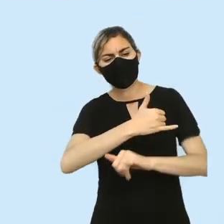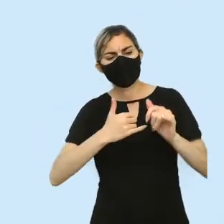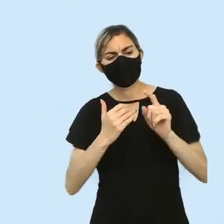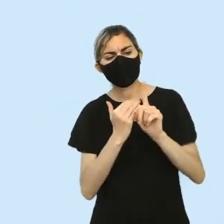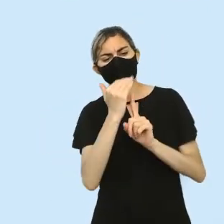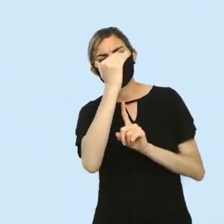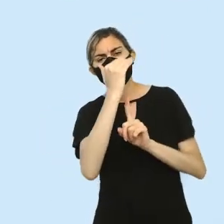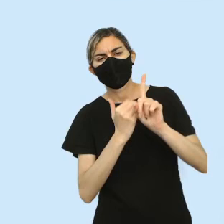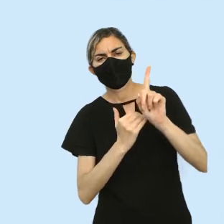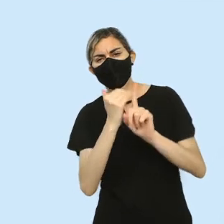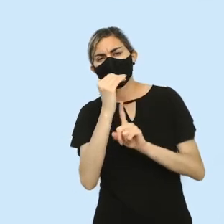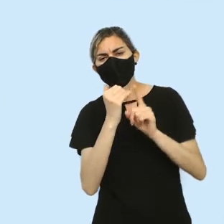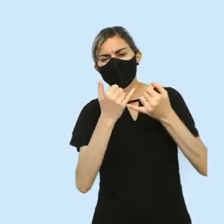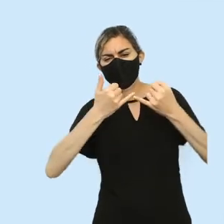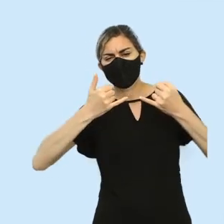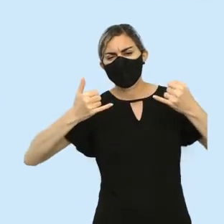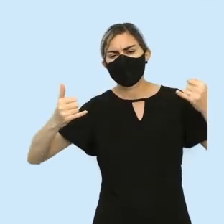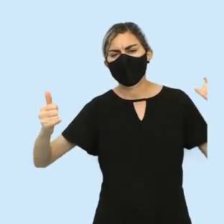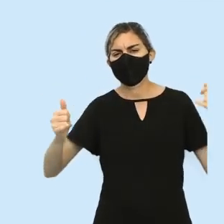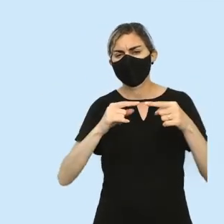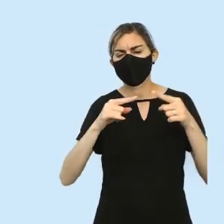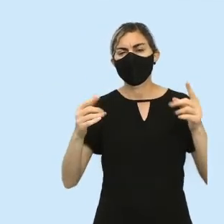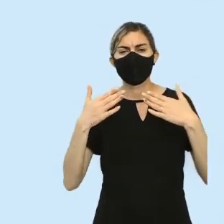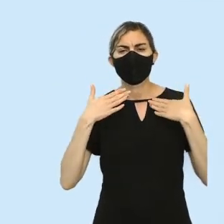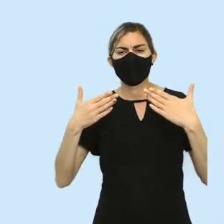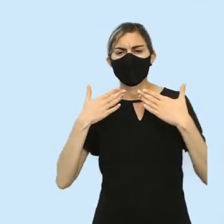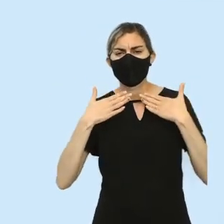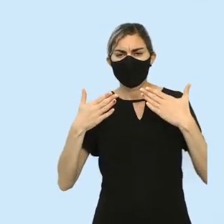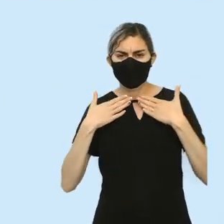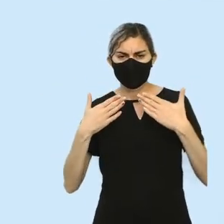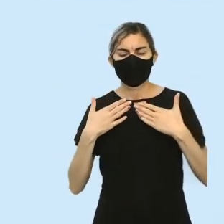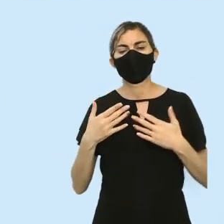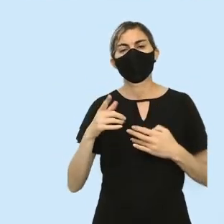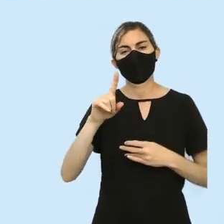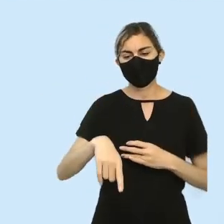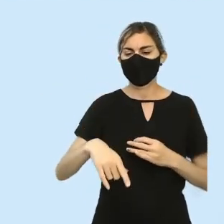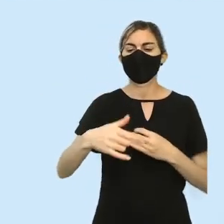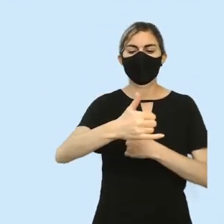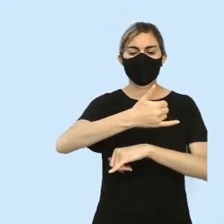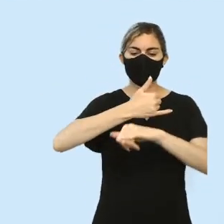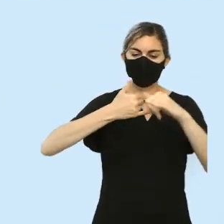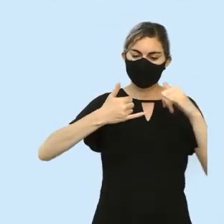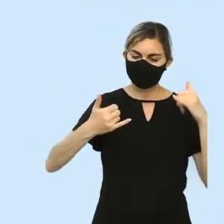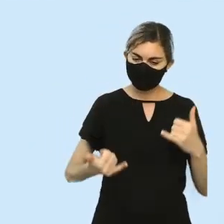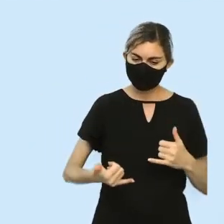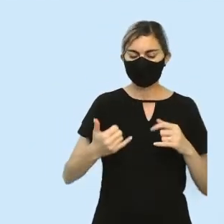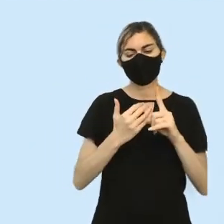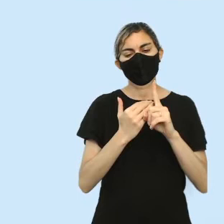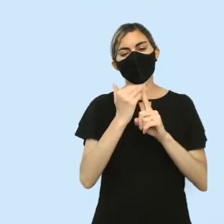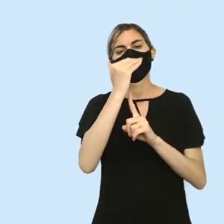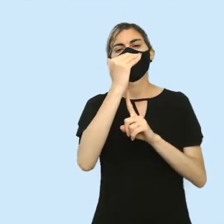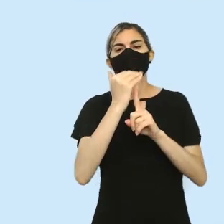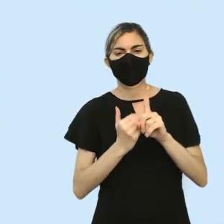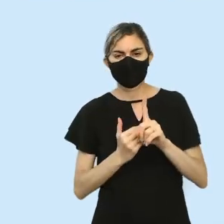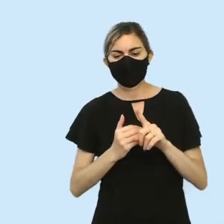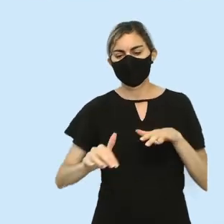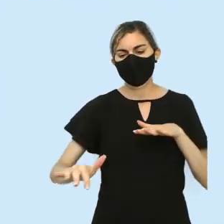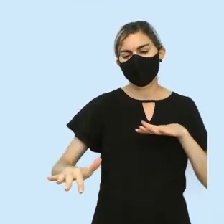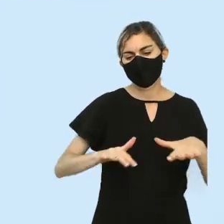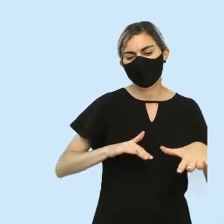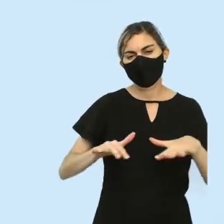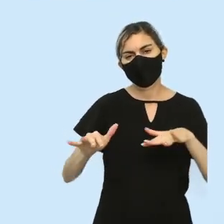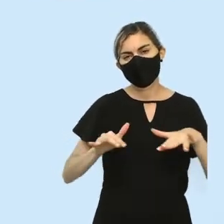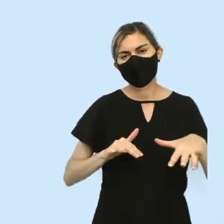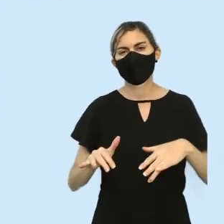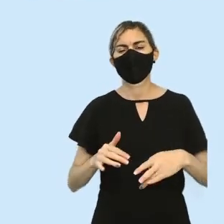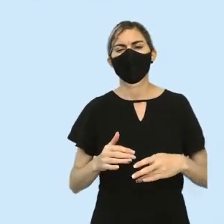térmica em trânsito. Calor é energia térmica em